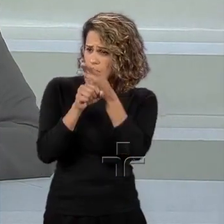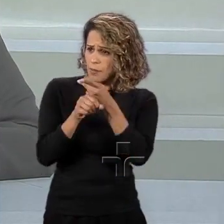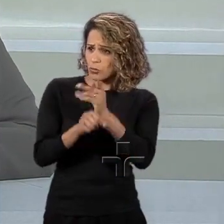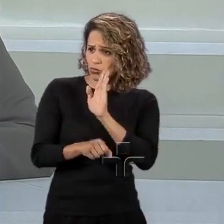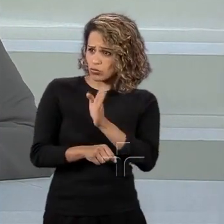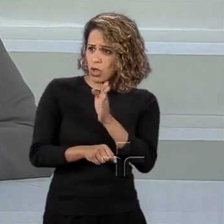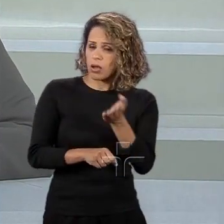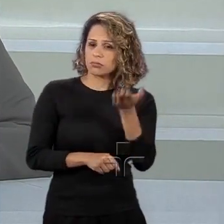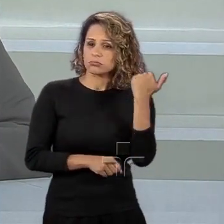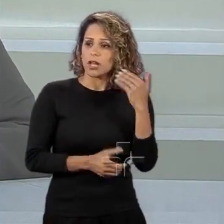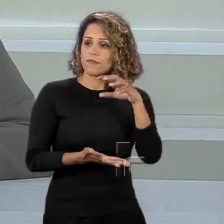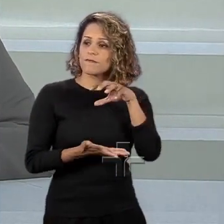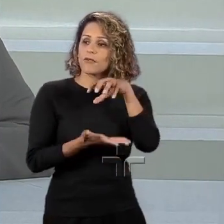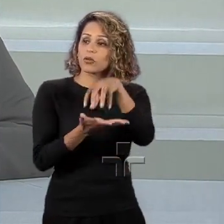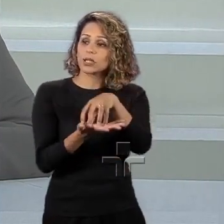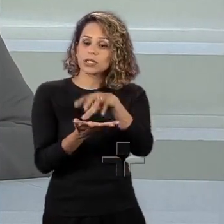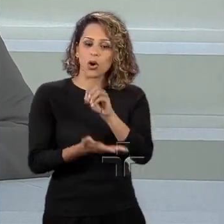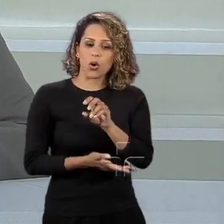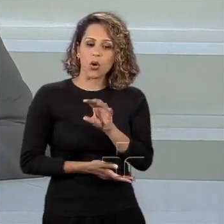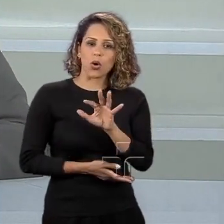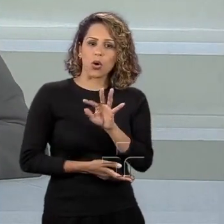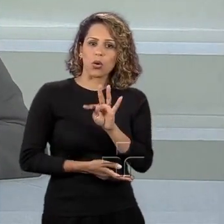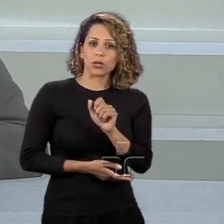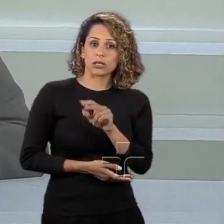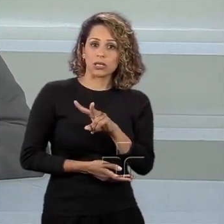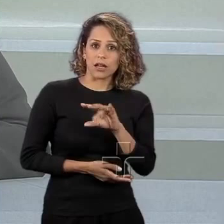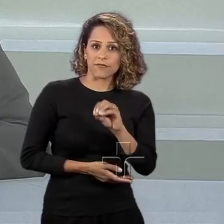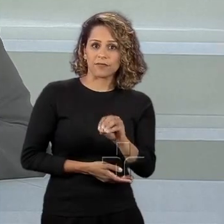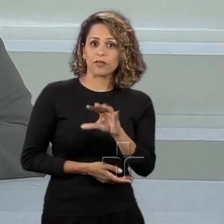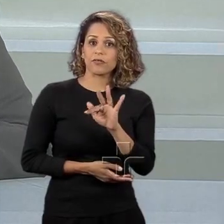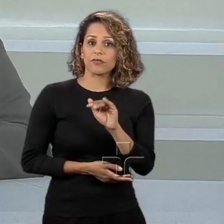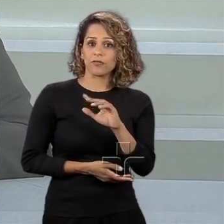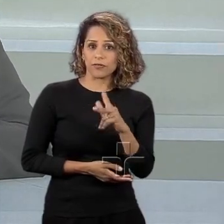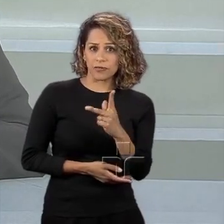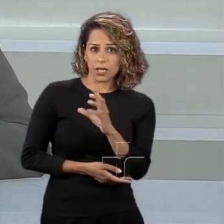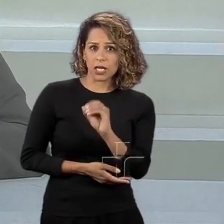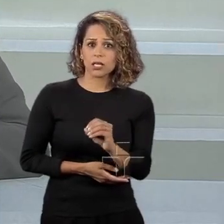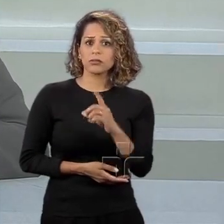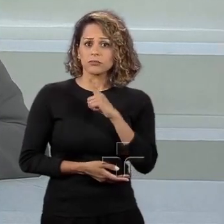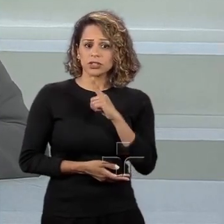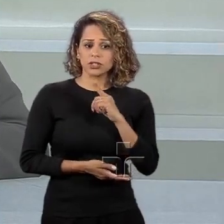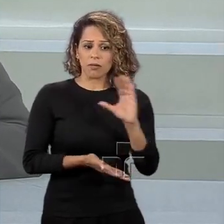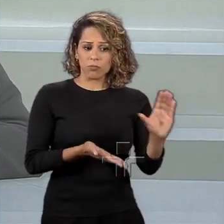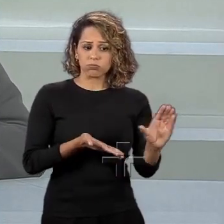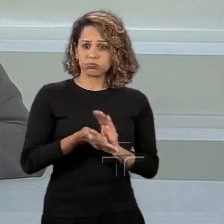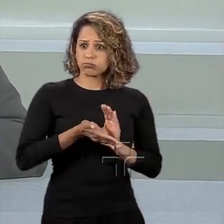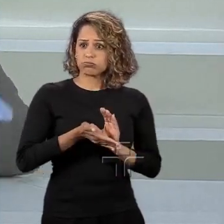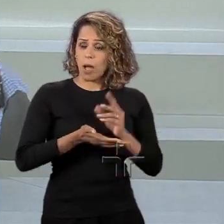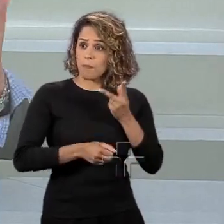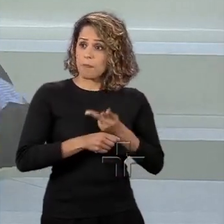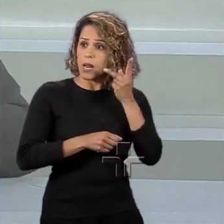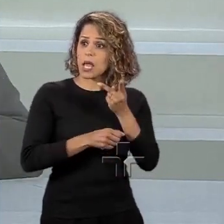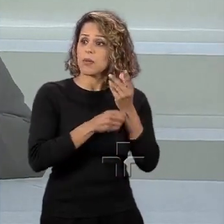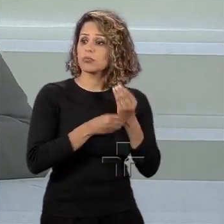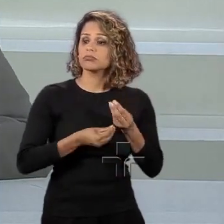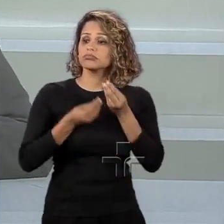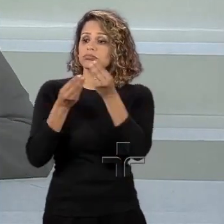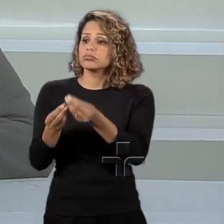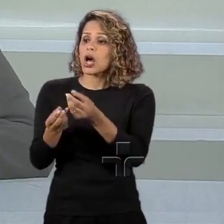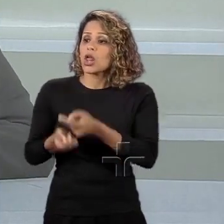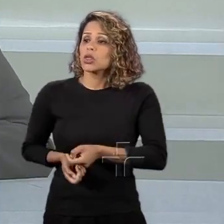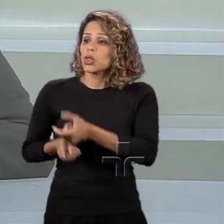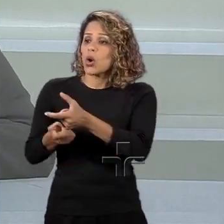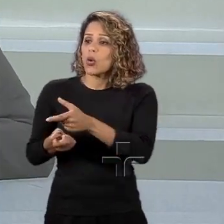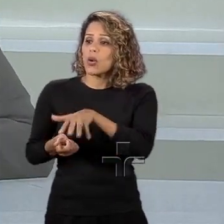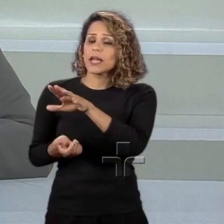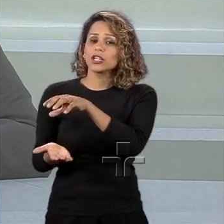pela Fundação Otávio Frias Filho, recebi um prêmio de R$16 mil, que repassei ao Instituto do Câncer Infantil de Porto Alegre por causa desse meu projeto